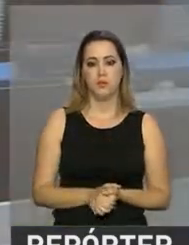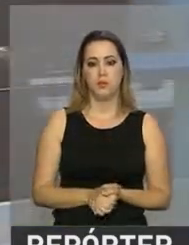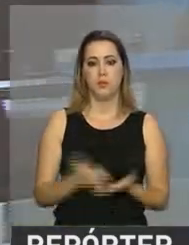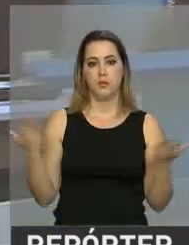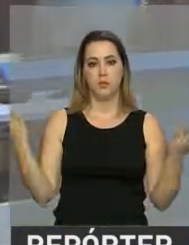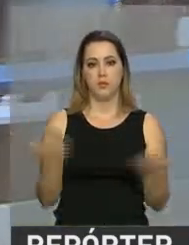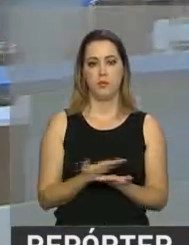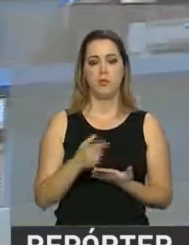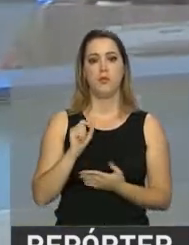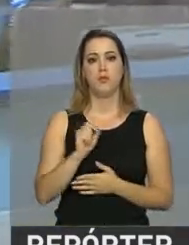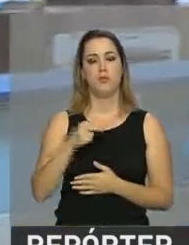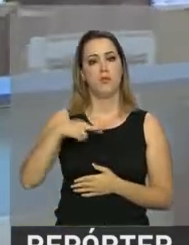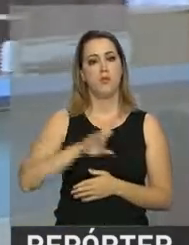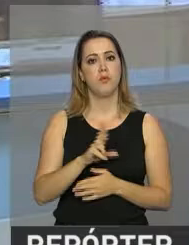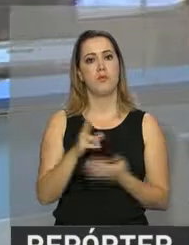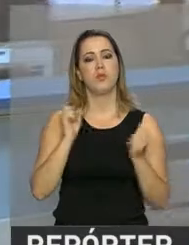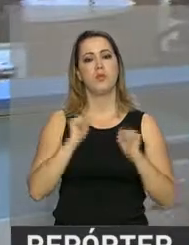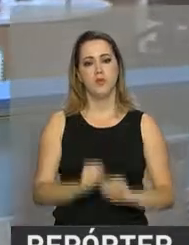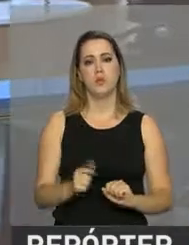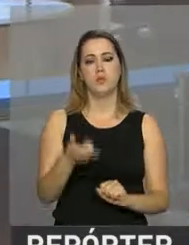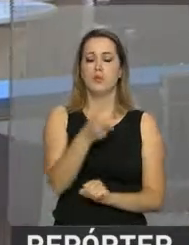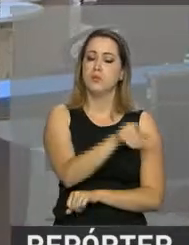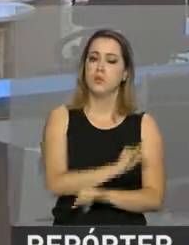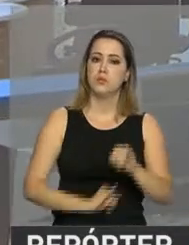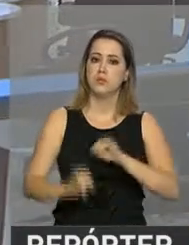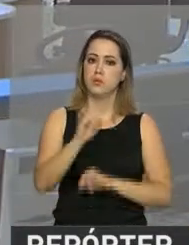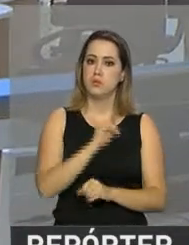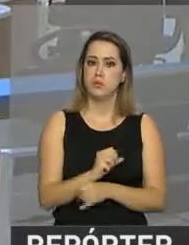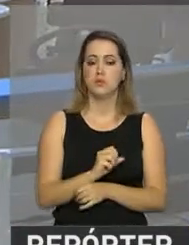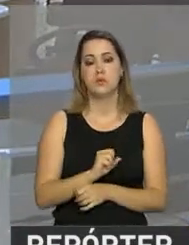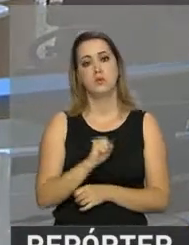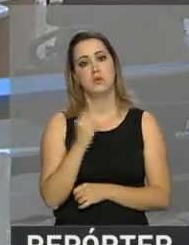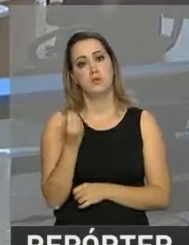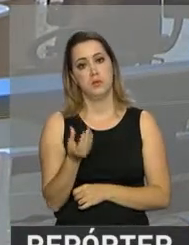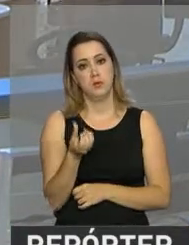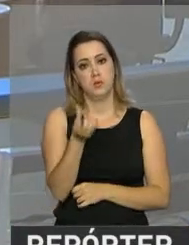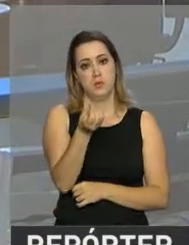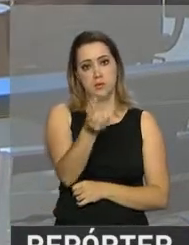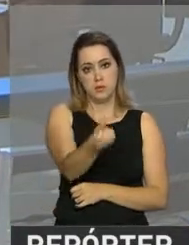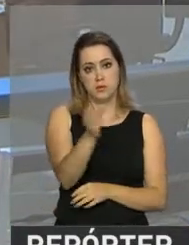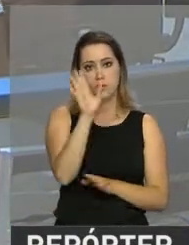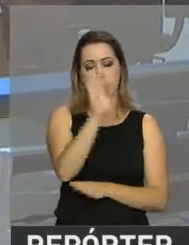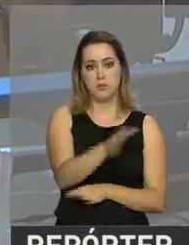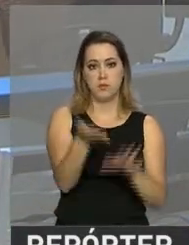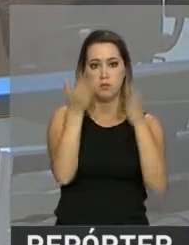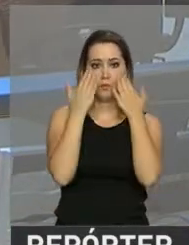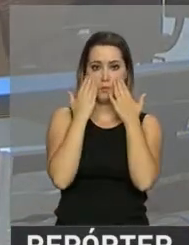edição do Repórter NBR termina aqui, mas podemos voltar a qualquer momento com outras informações ou às